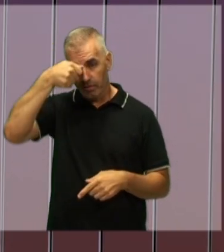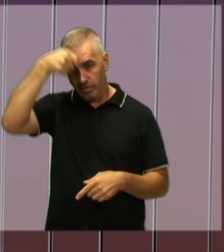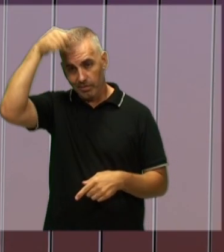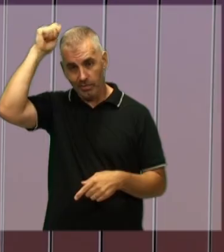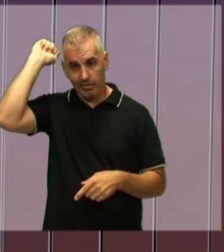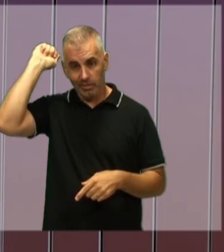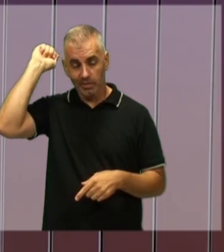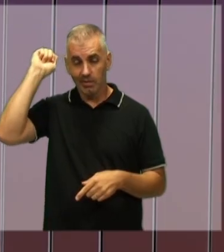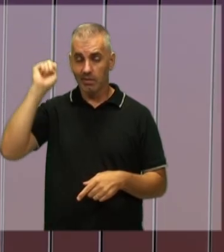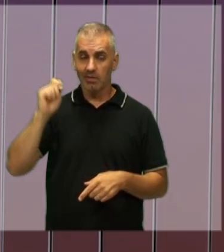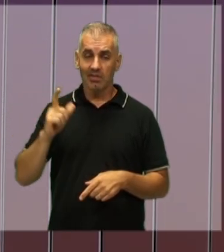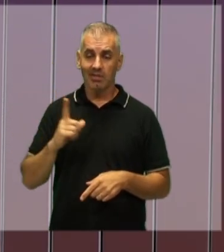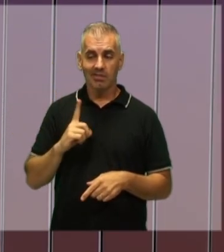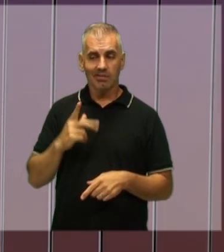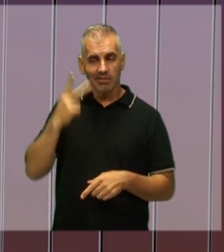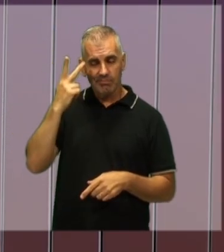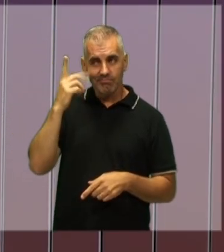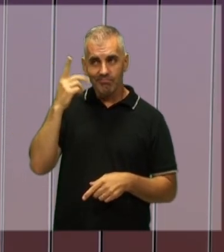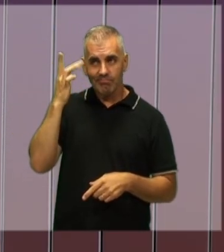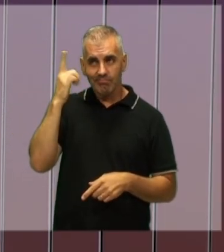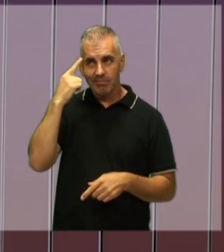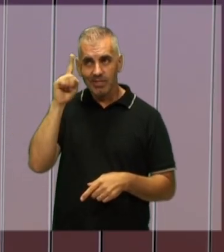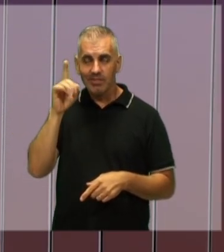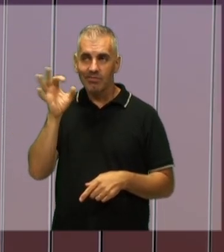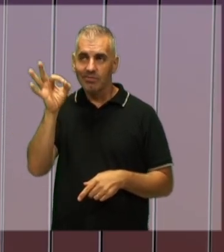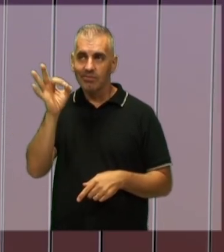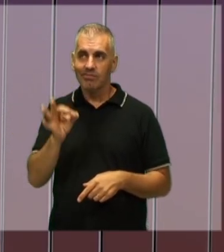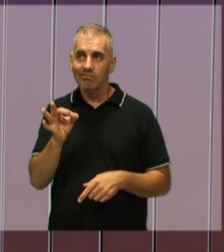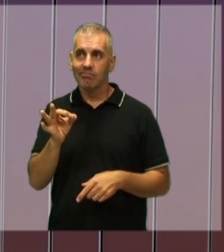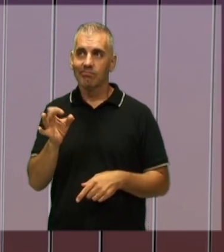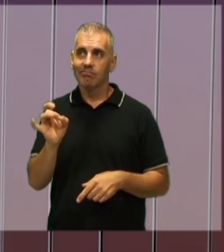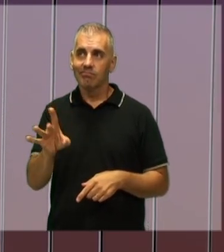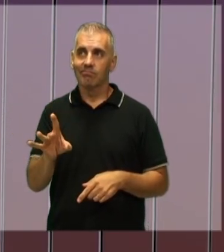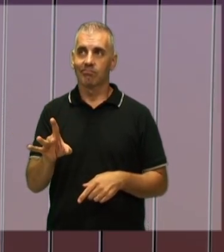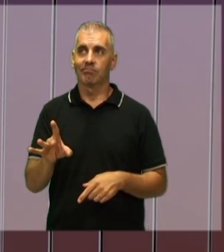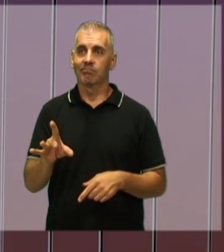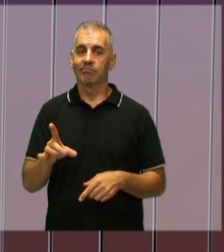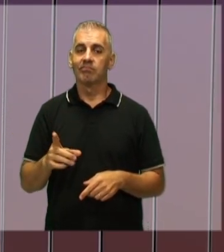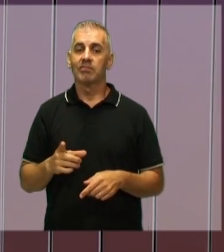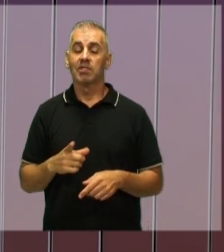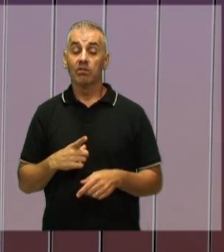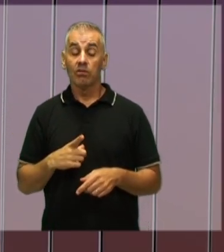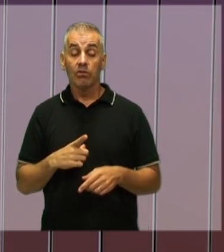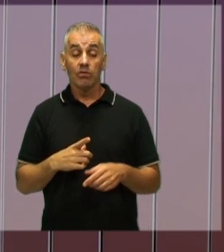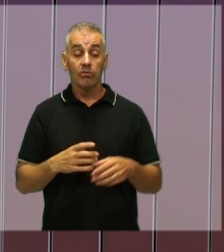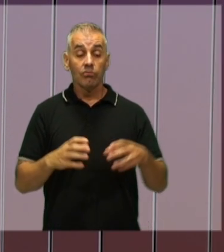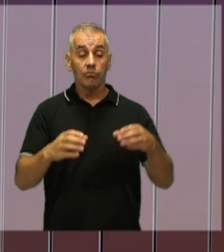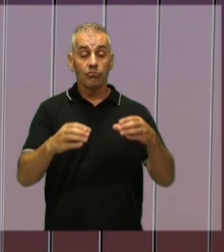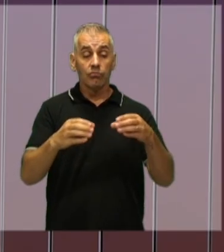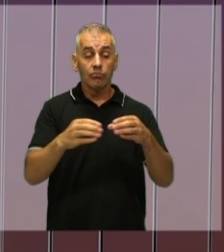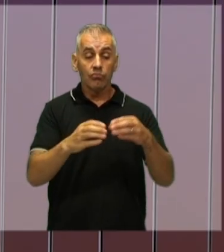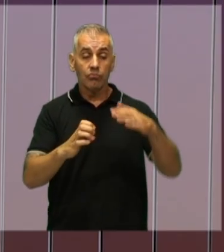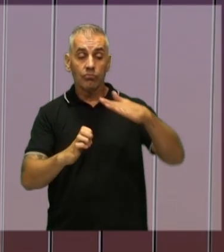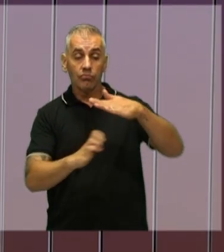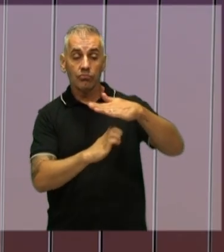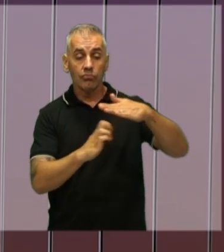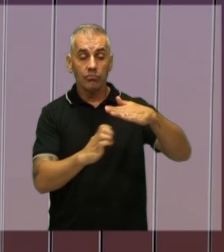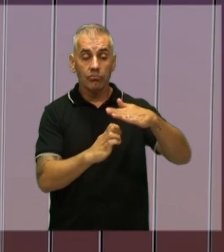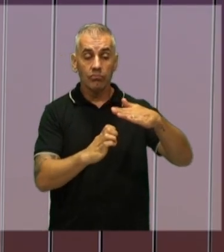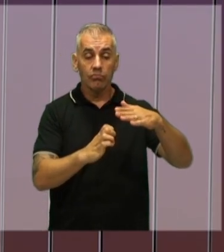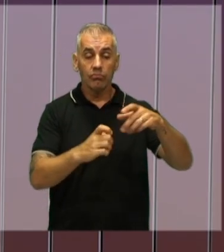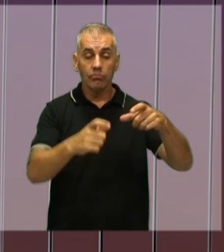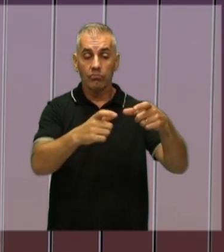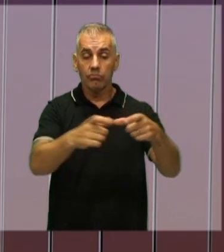Adão não tá pensando nisso. Qual é o setor mais necessário,